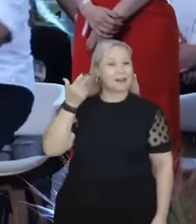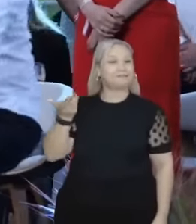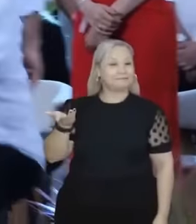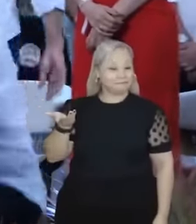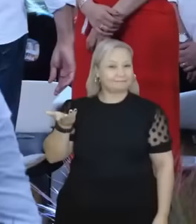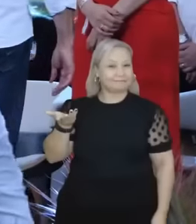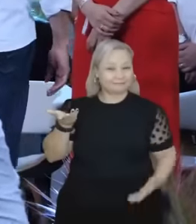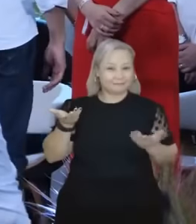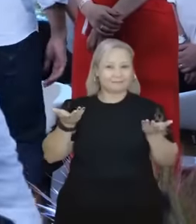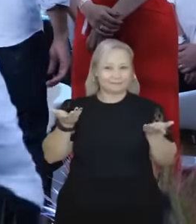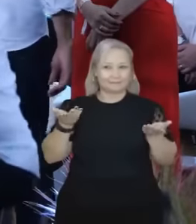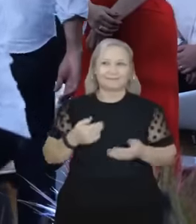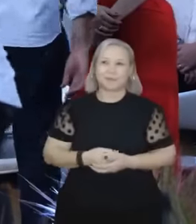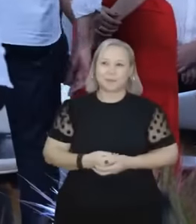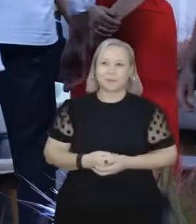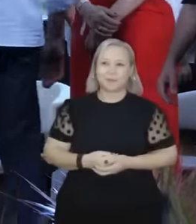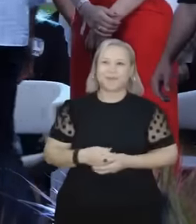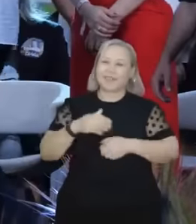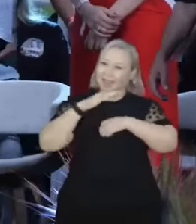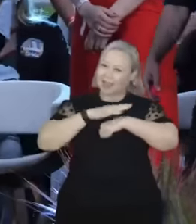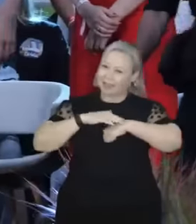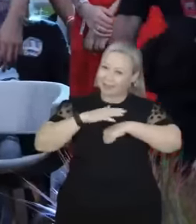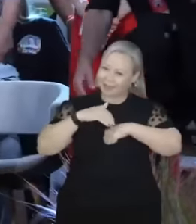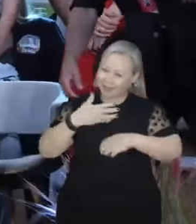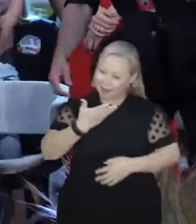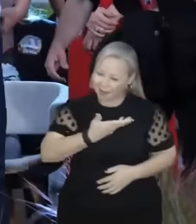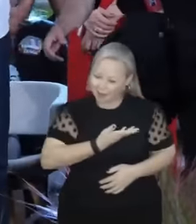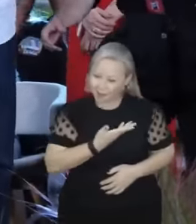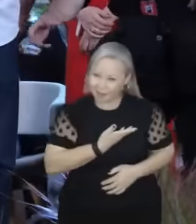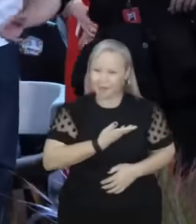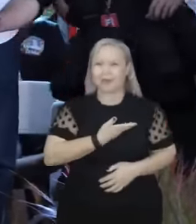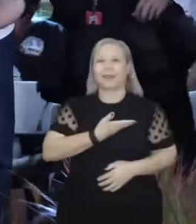Queridos companheiros do estado do Ceará,